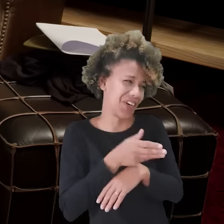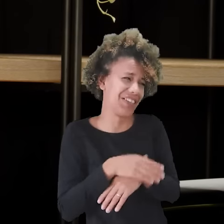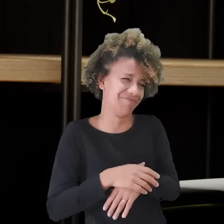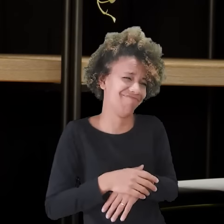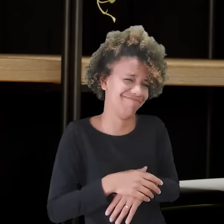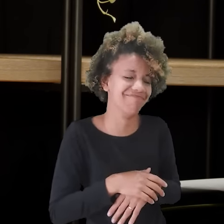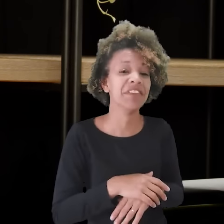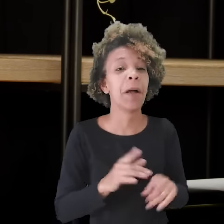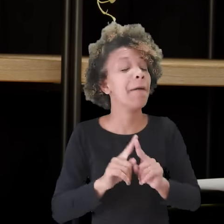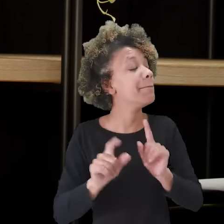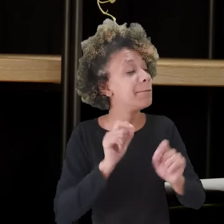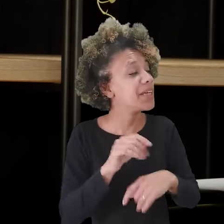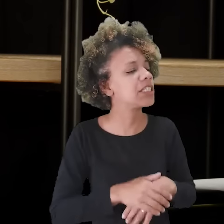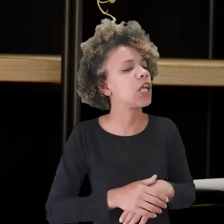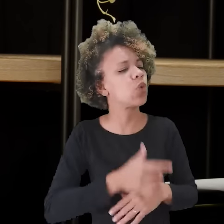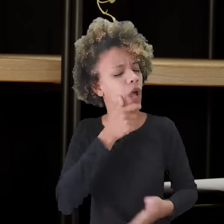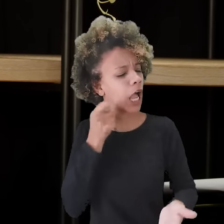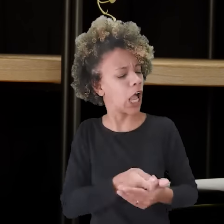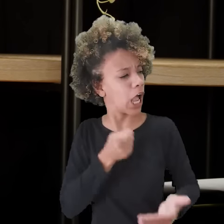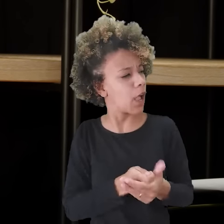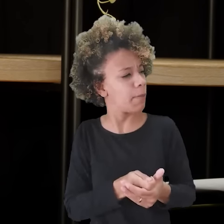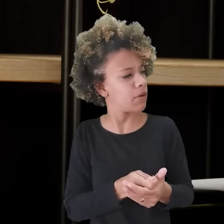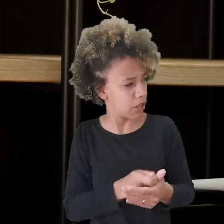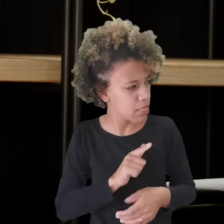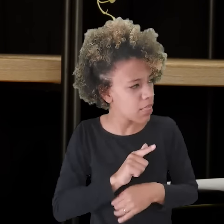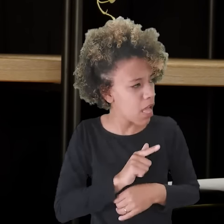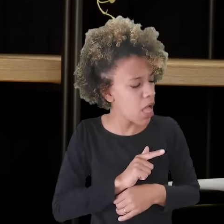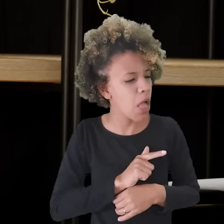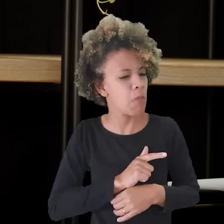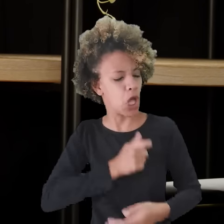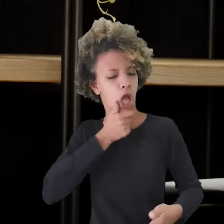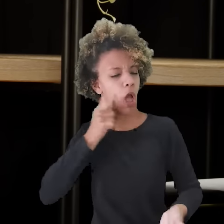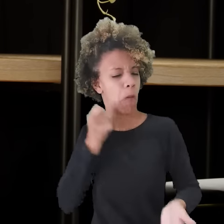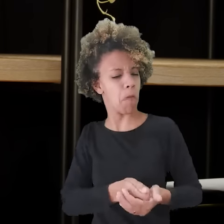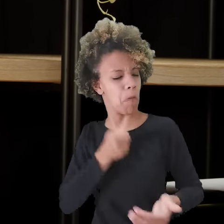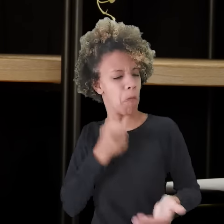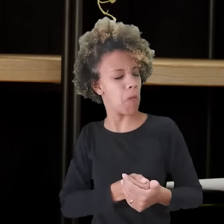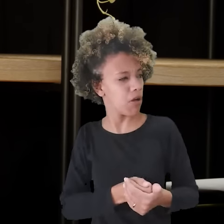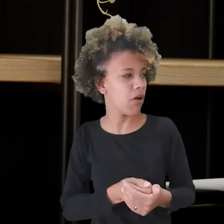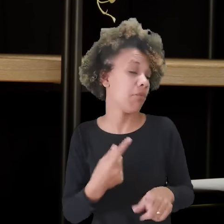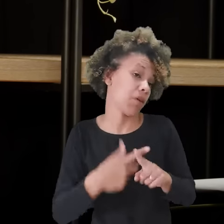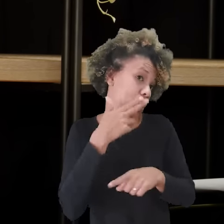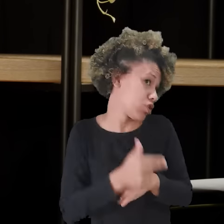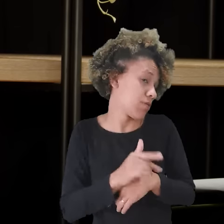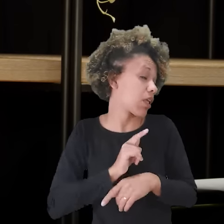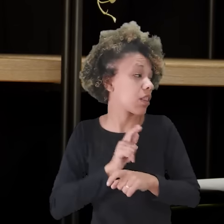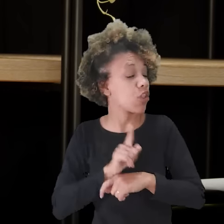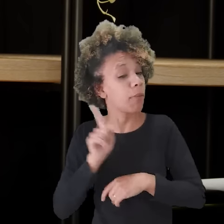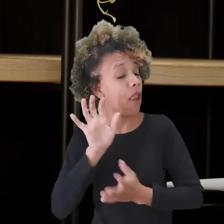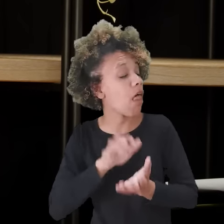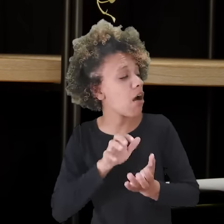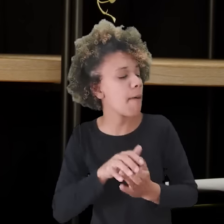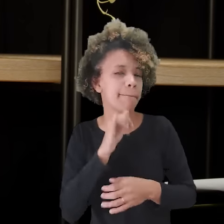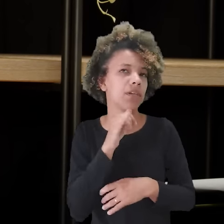mas tem essa coisa do cabra macho é isso que eu queria entender por ser Pernambuco cabra macho que é um achismo que todo mundo tem